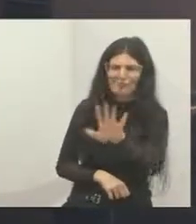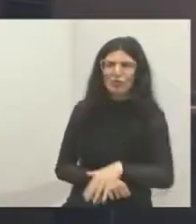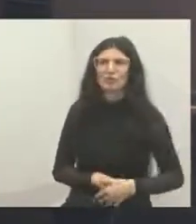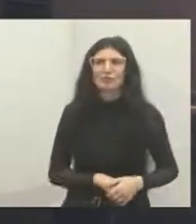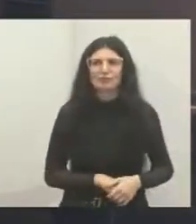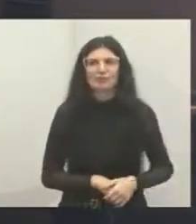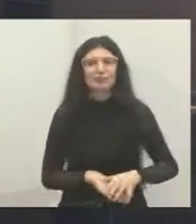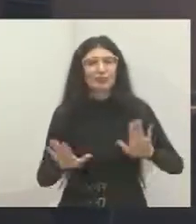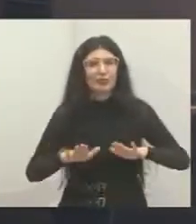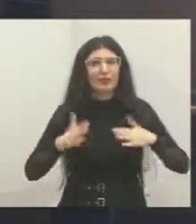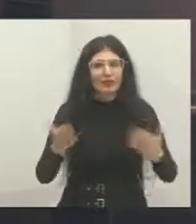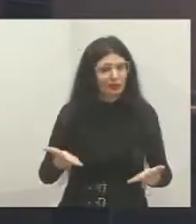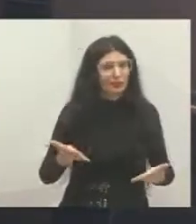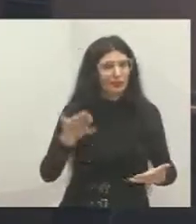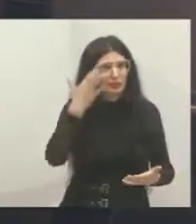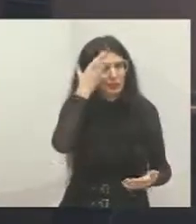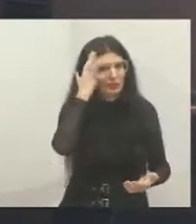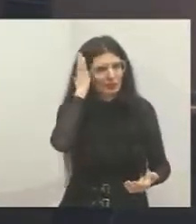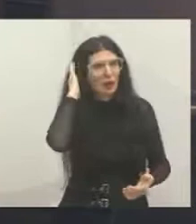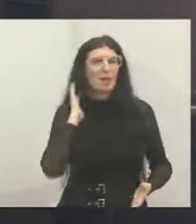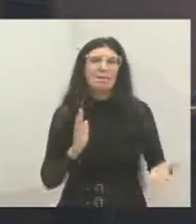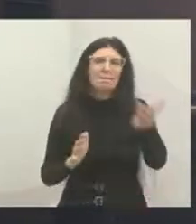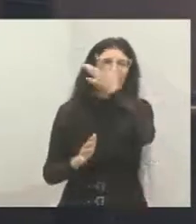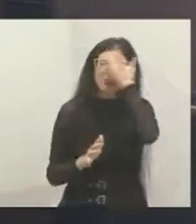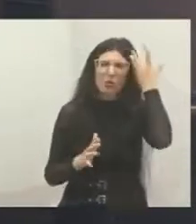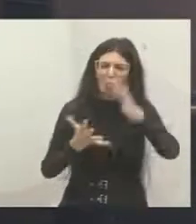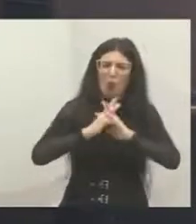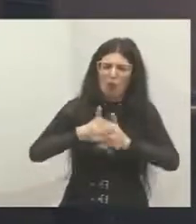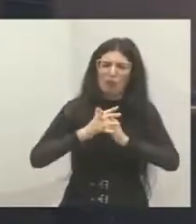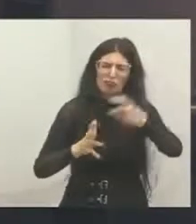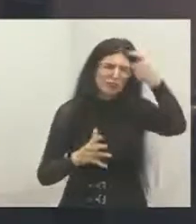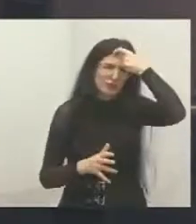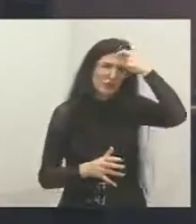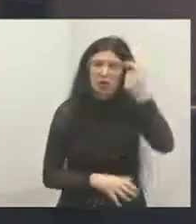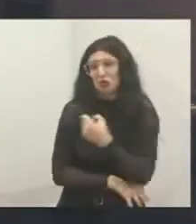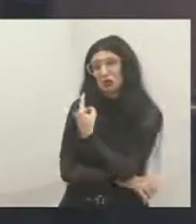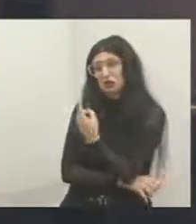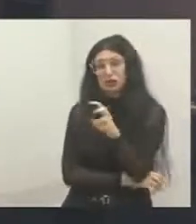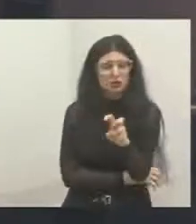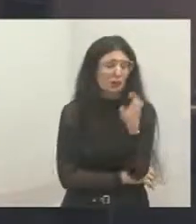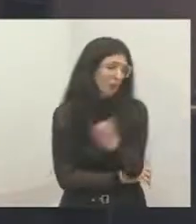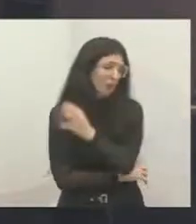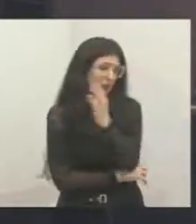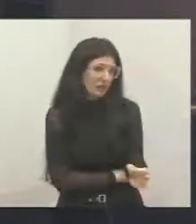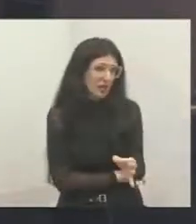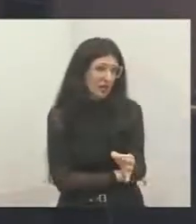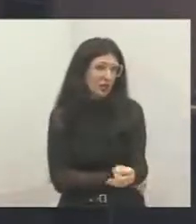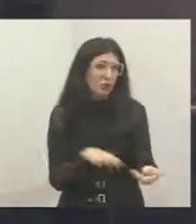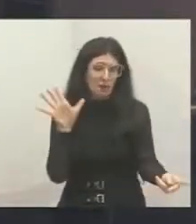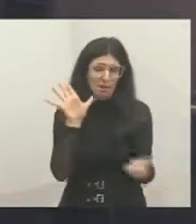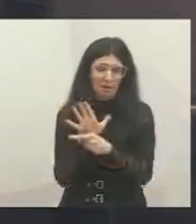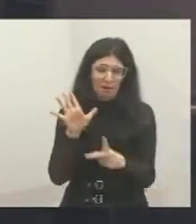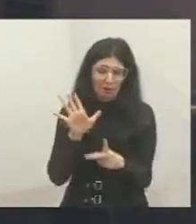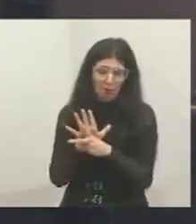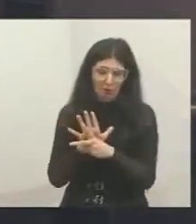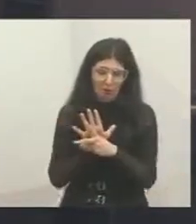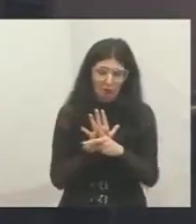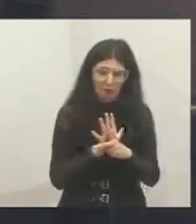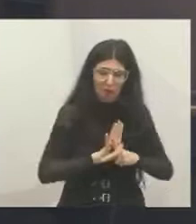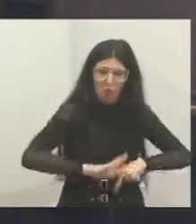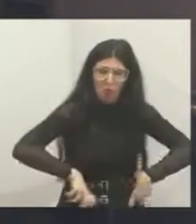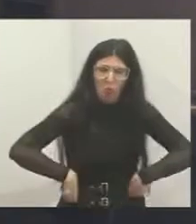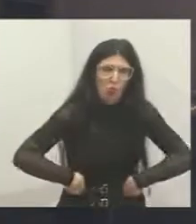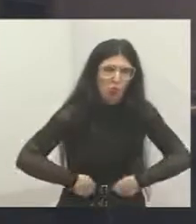Então, esse é um outro mito que o pessoal tem, que é 15% do orçamento. Não, 15%